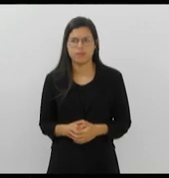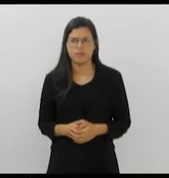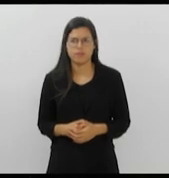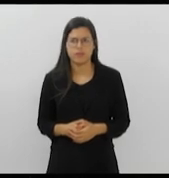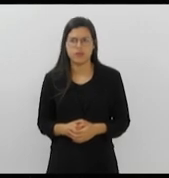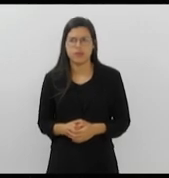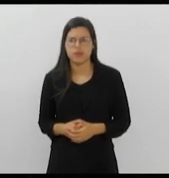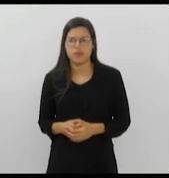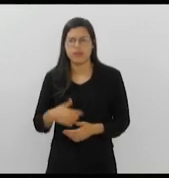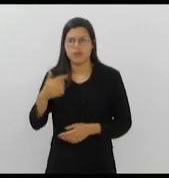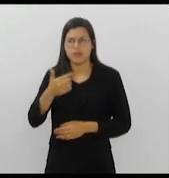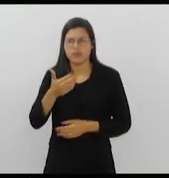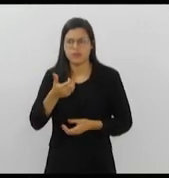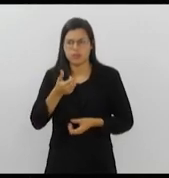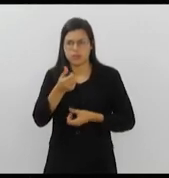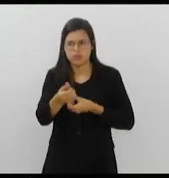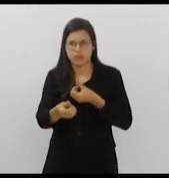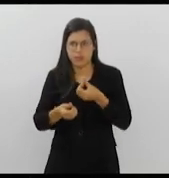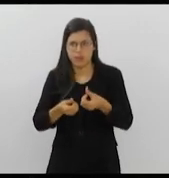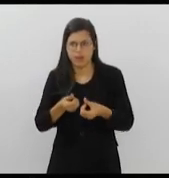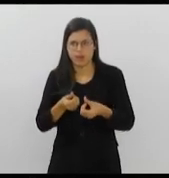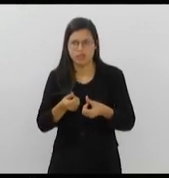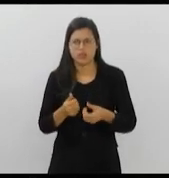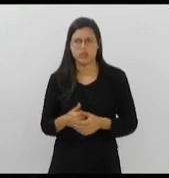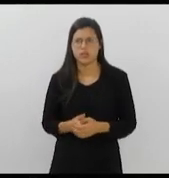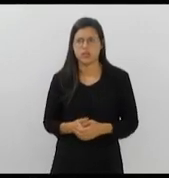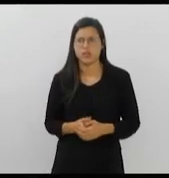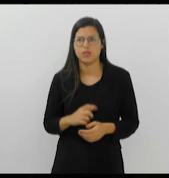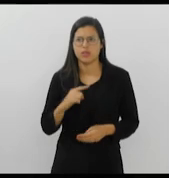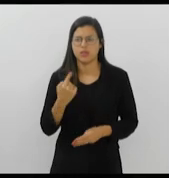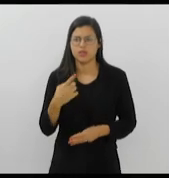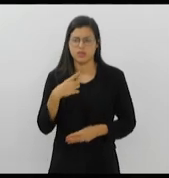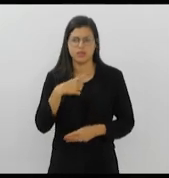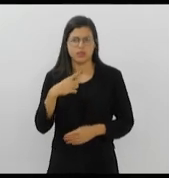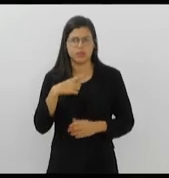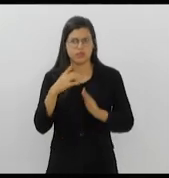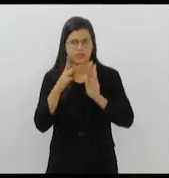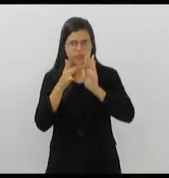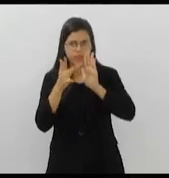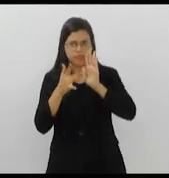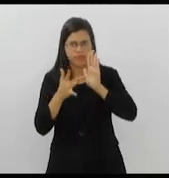esse segundo semestre, nós temos uma pauta